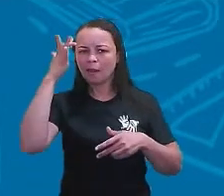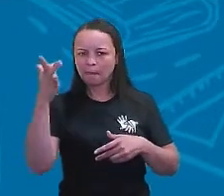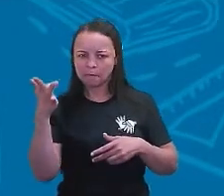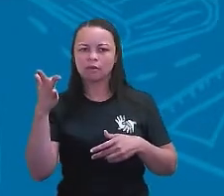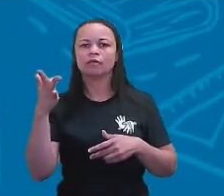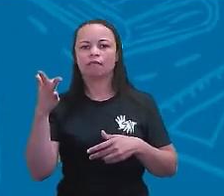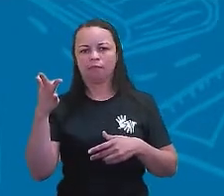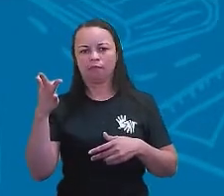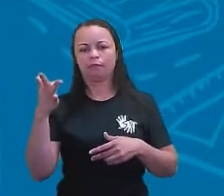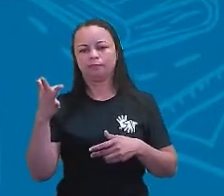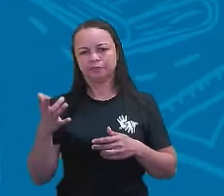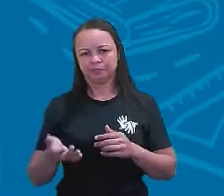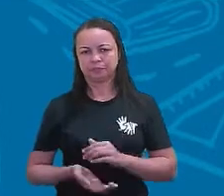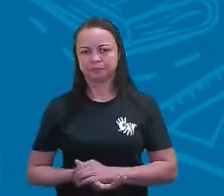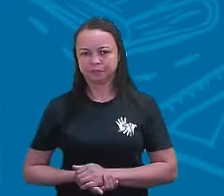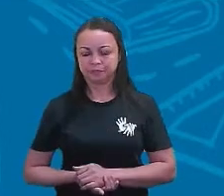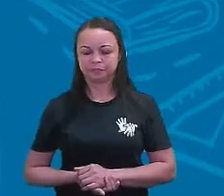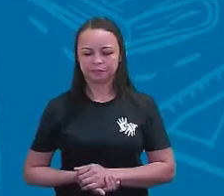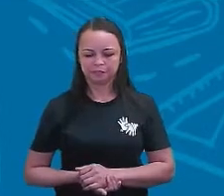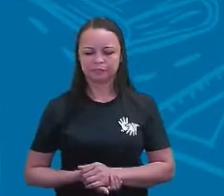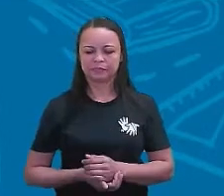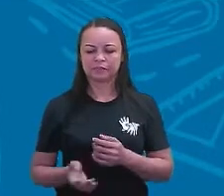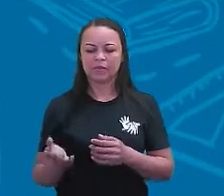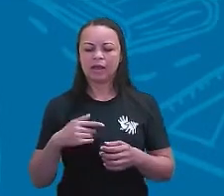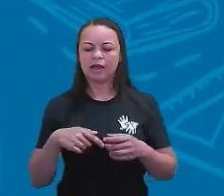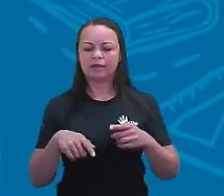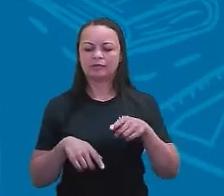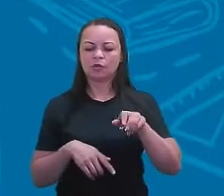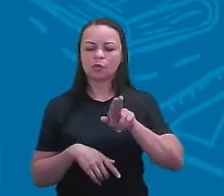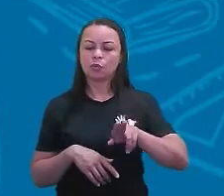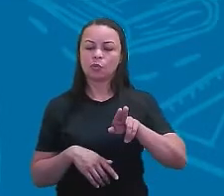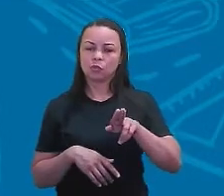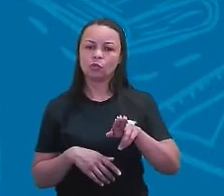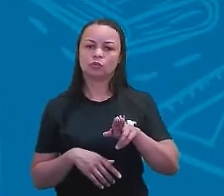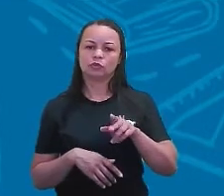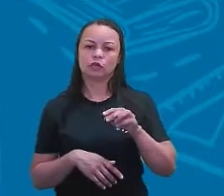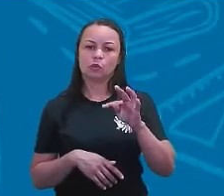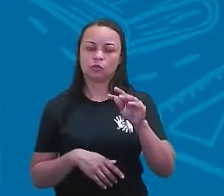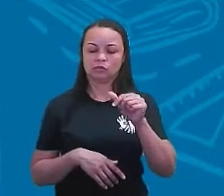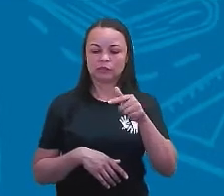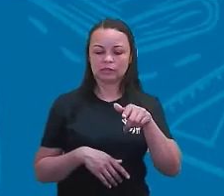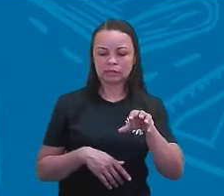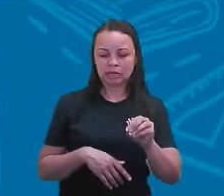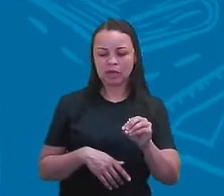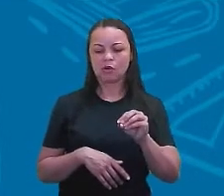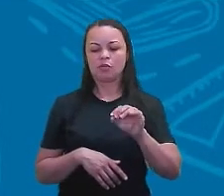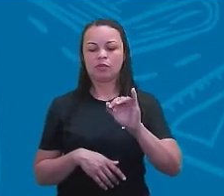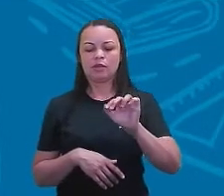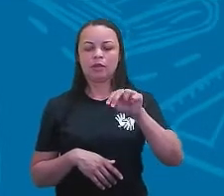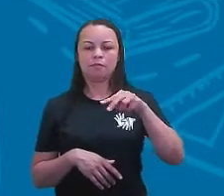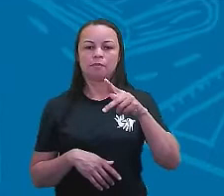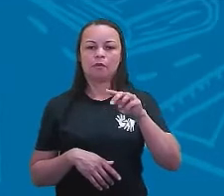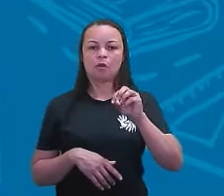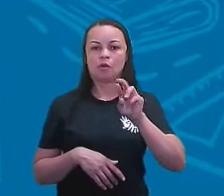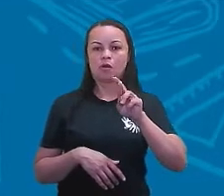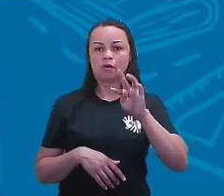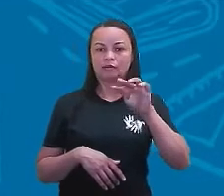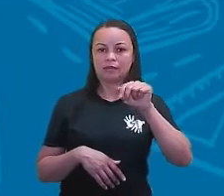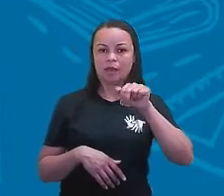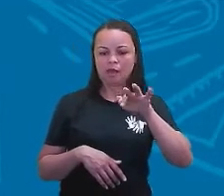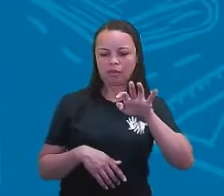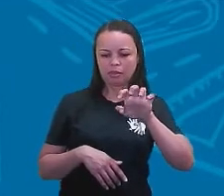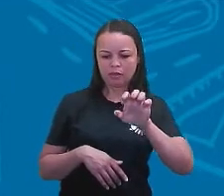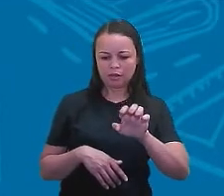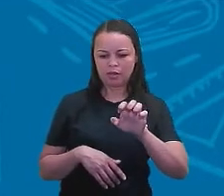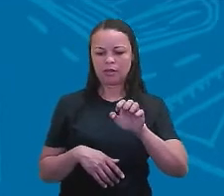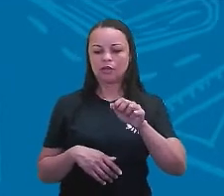a prova de hoje é tão importante quanto a que teremos amanhã. Se ligou aí, gente, no as,